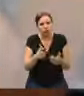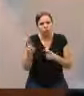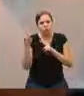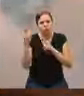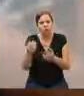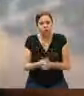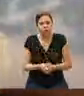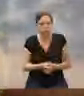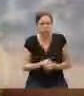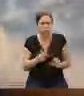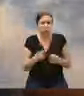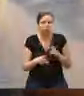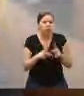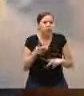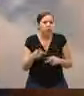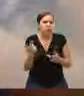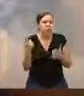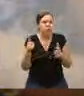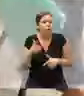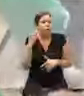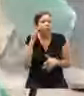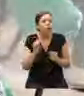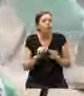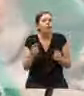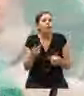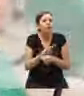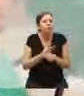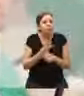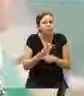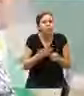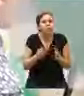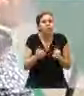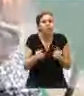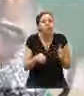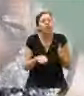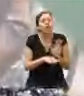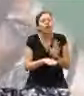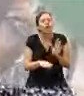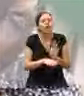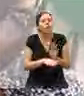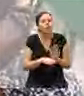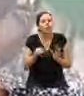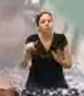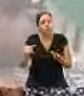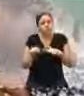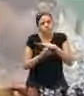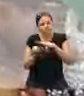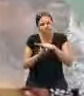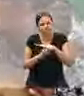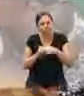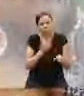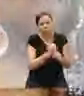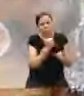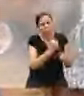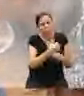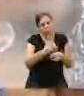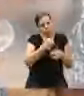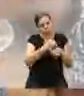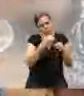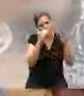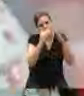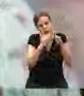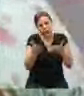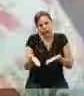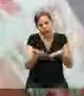esperança, porque eles não sabiam para onde ir, né? Onde buscar ajuda. A fraternidade chegou construindo casas, levando